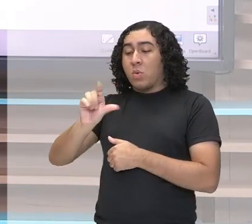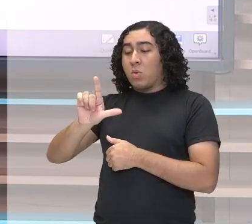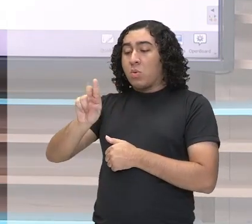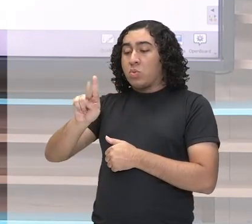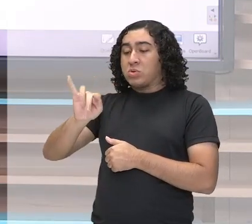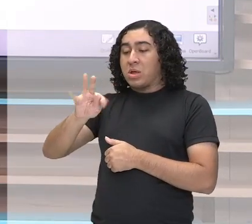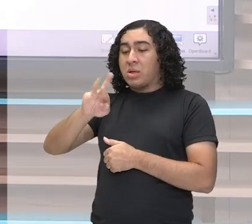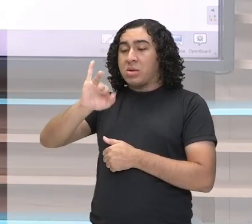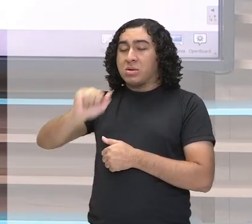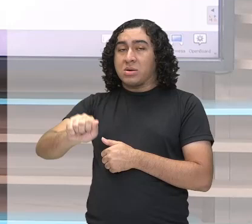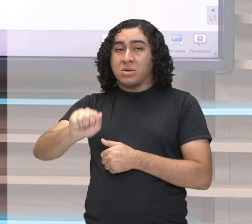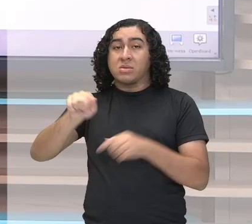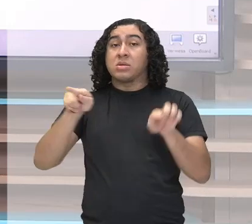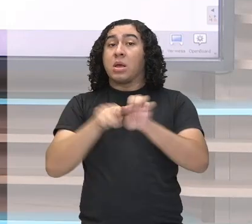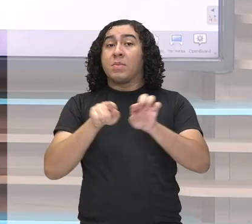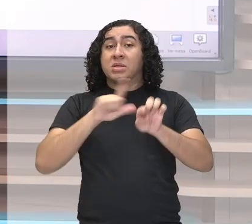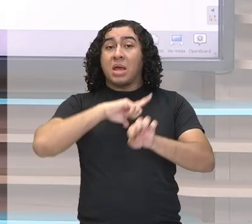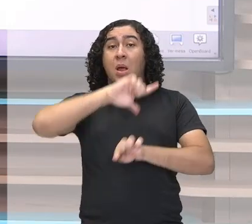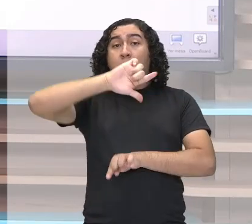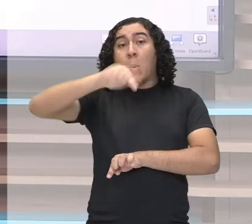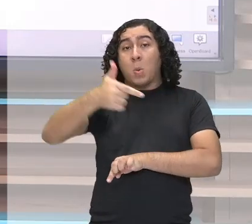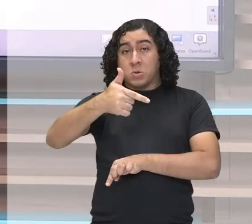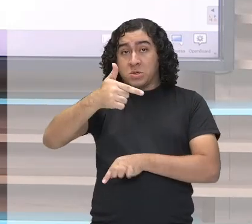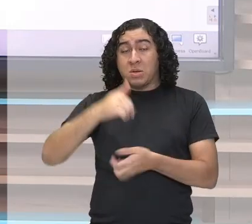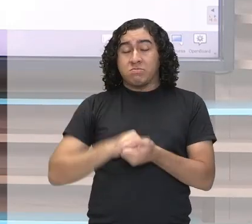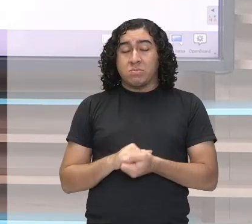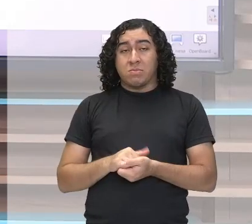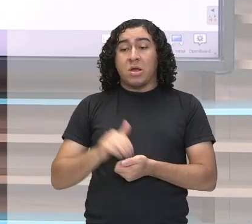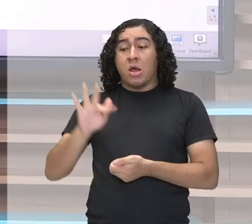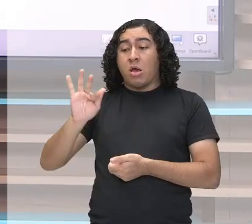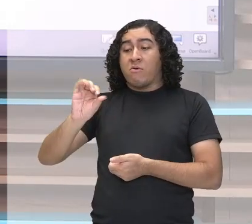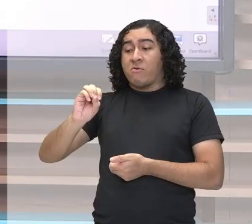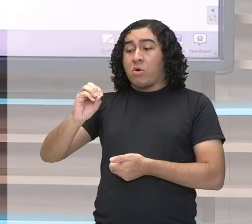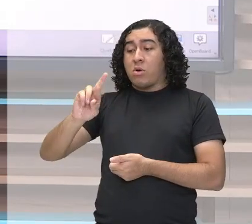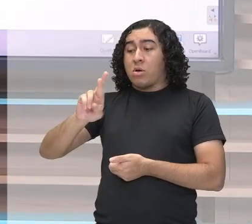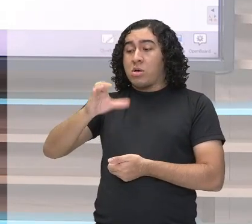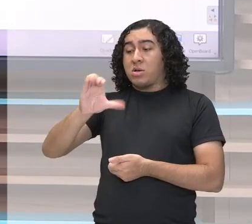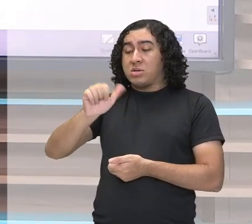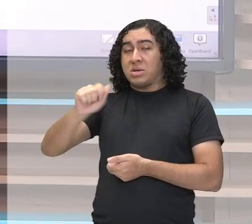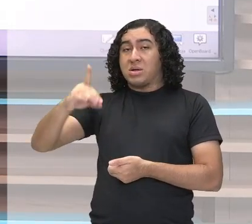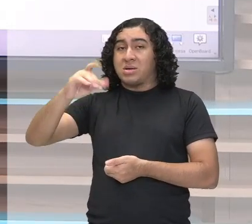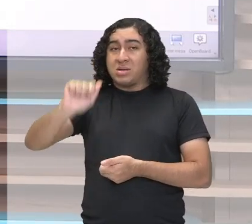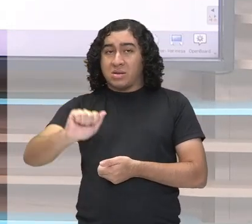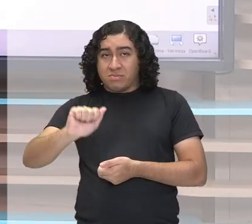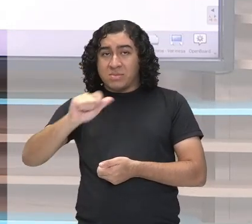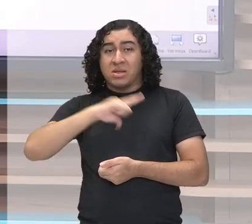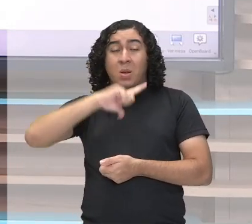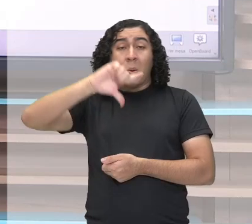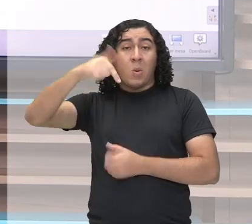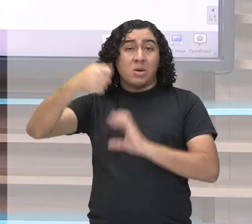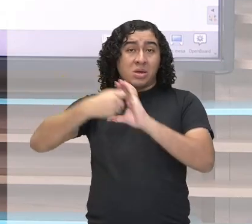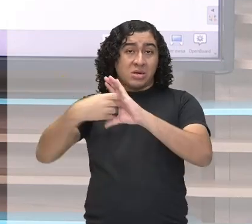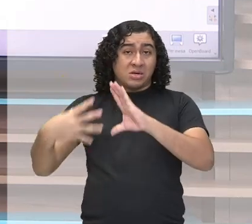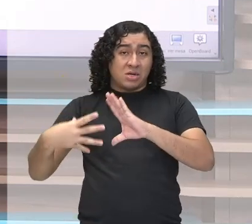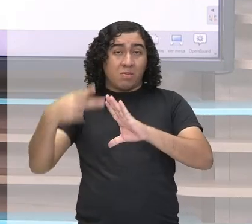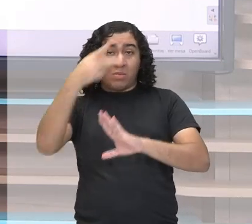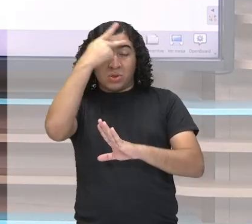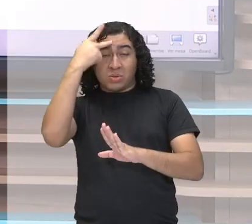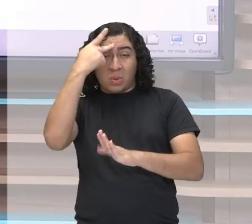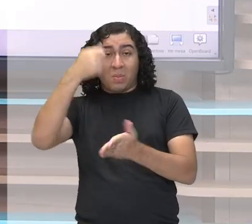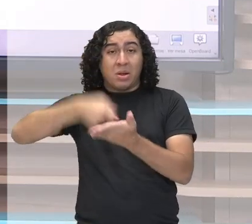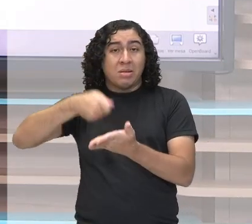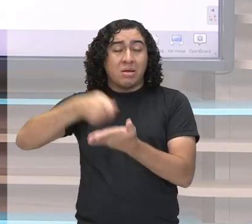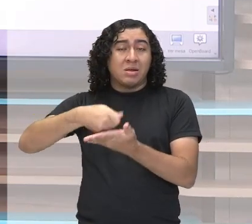migração forçada, né? Que tem ali um determinado fator que faz com que você saia ali do país, certo? E aí na